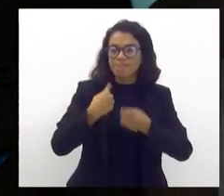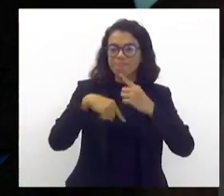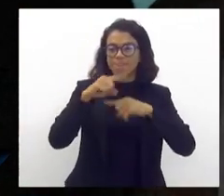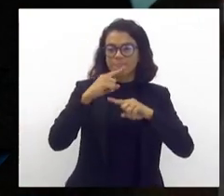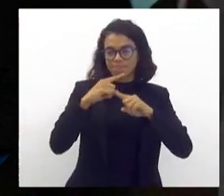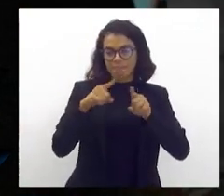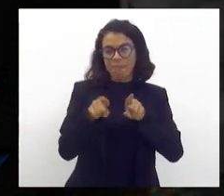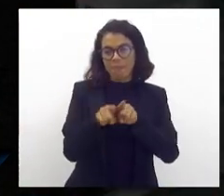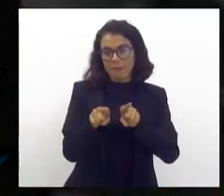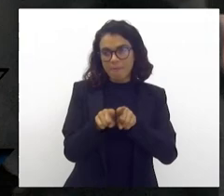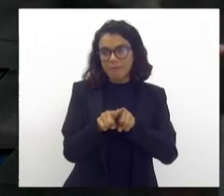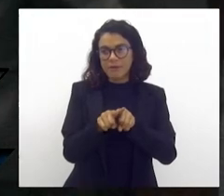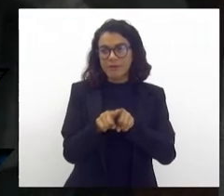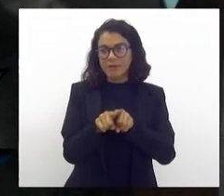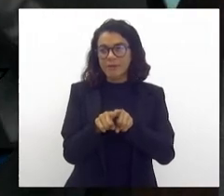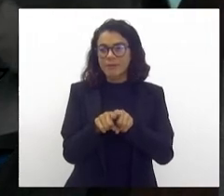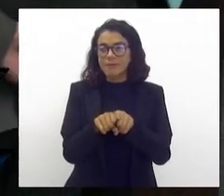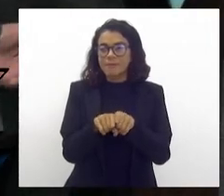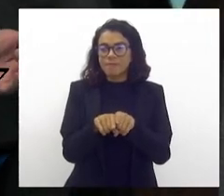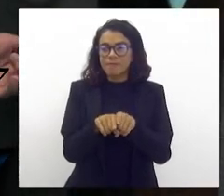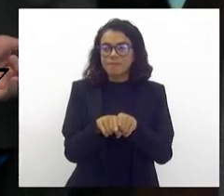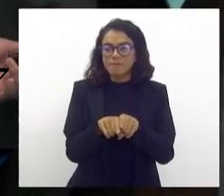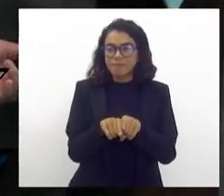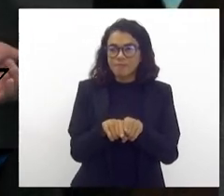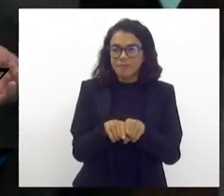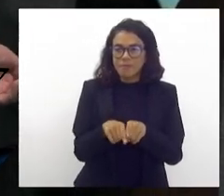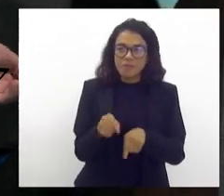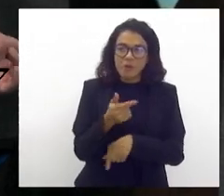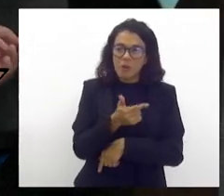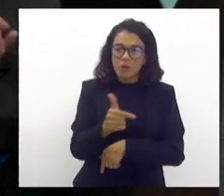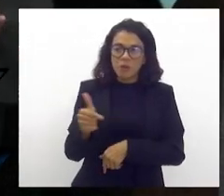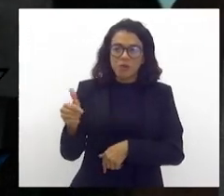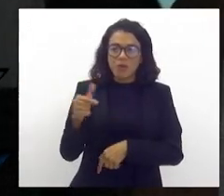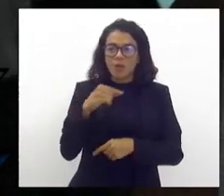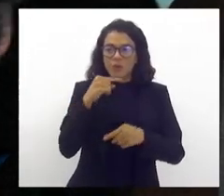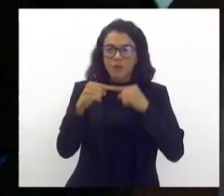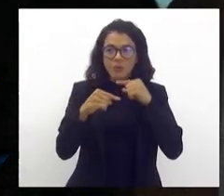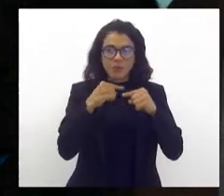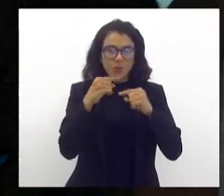assim as portas se abrem e eu não tenho dúvida que